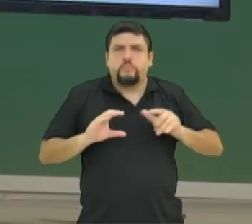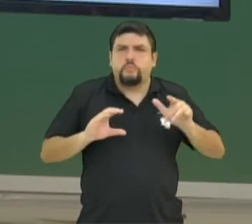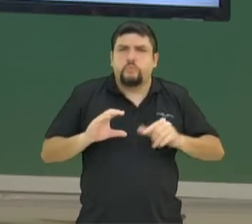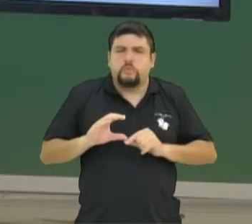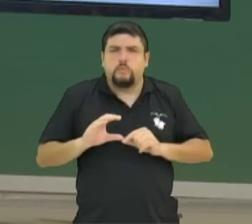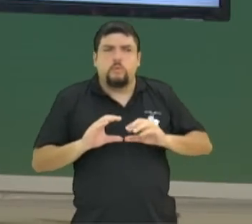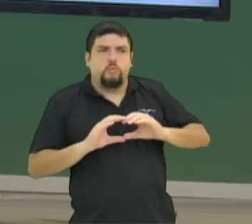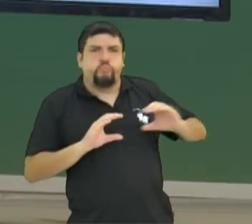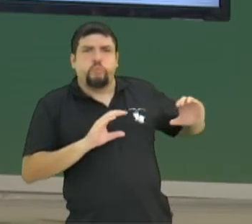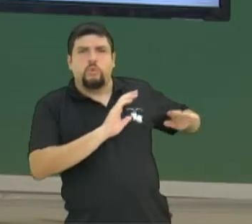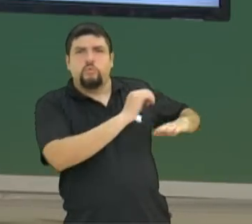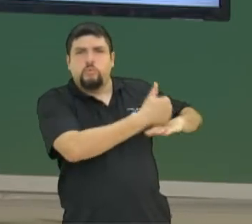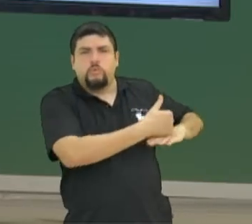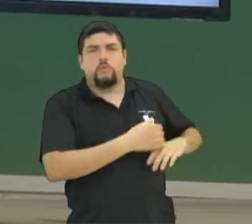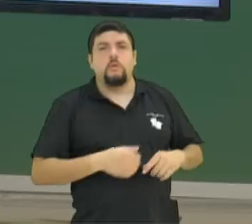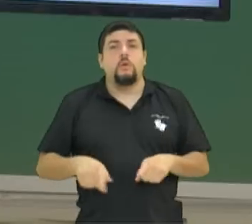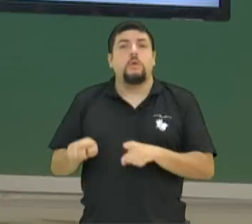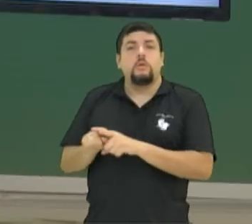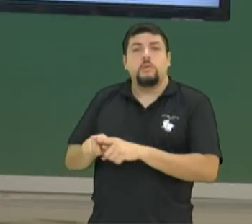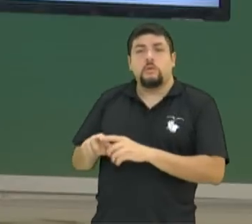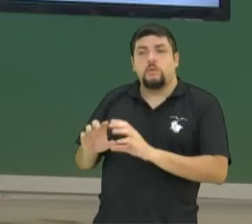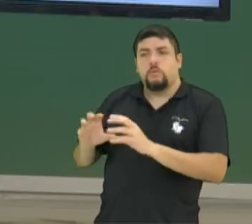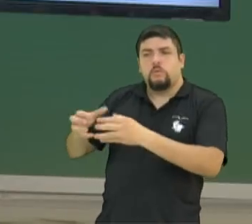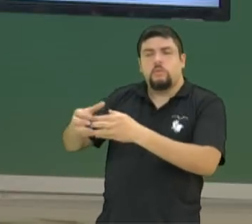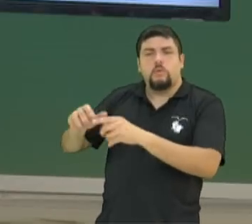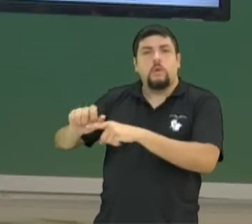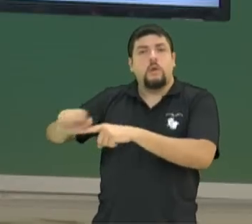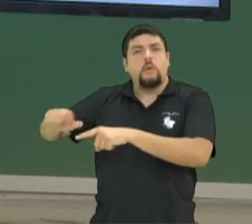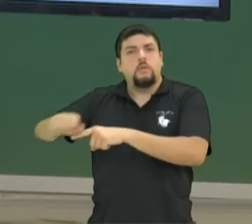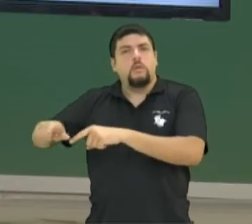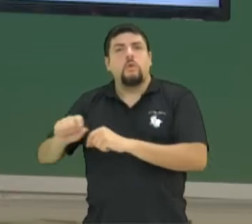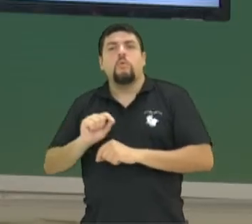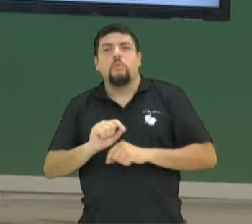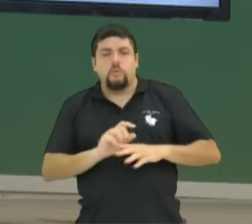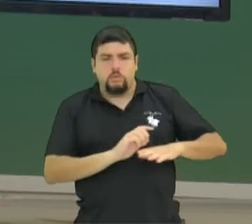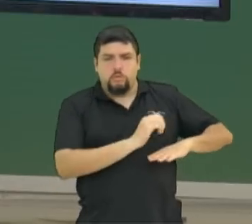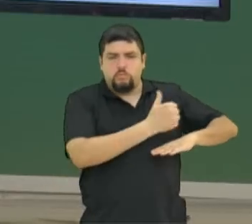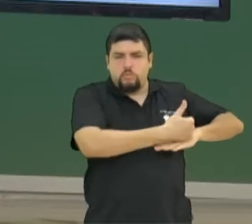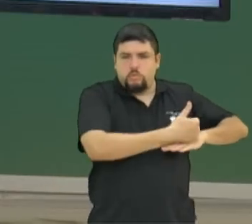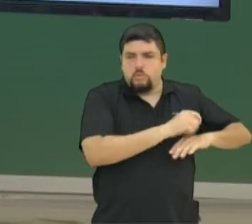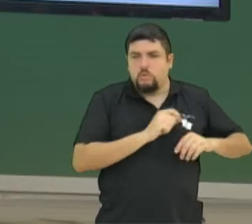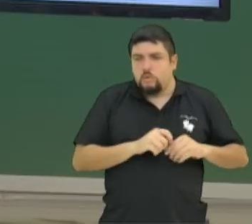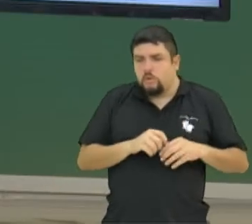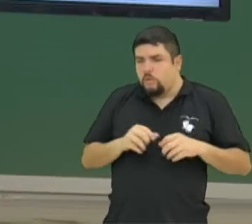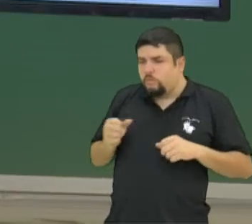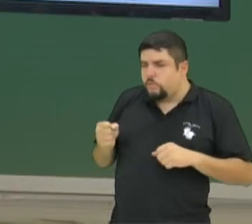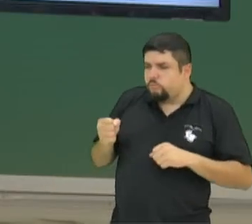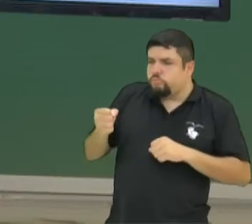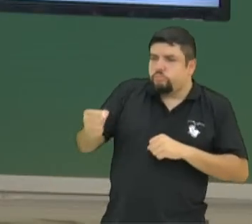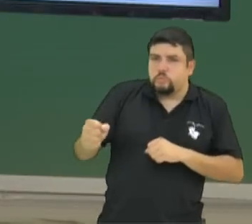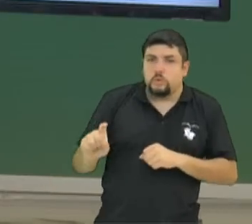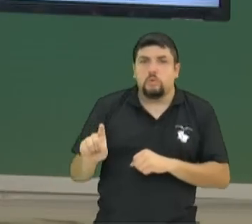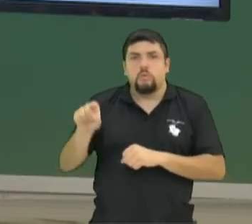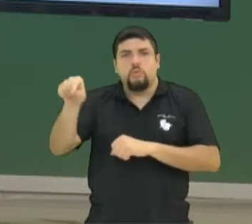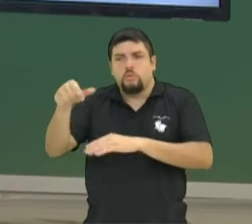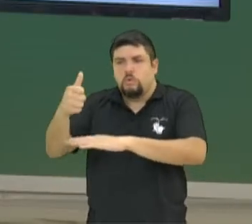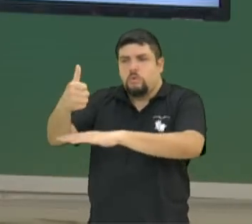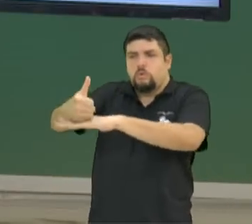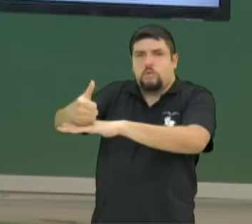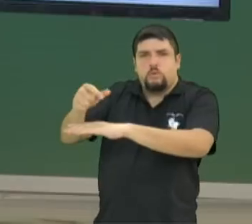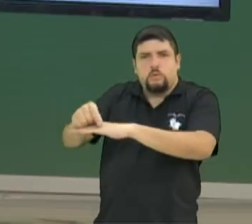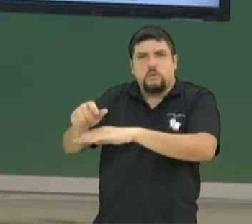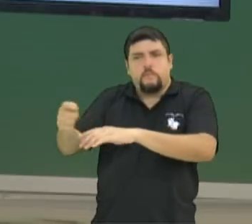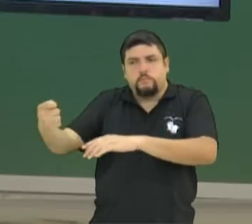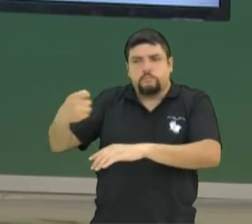senhores. E também os escravos de aluguel, que eram alugados para terceiros para que pudessem então realizar as